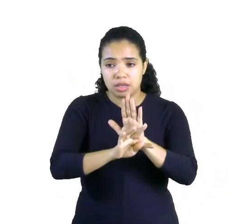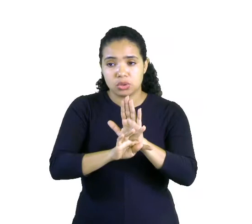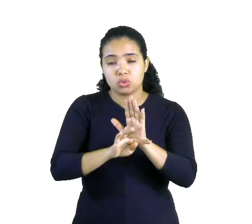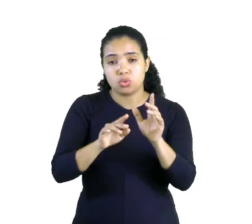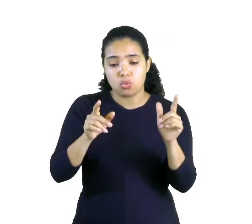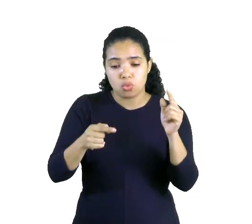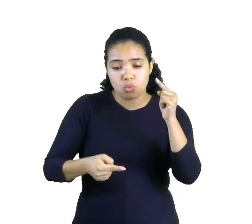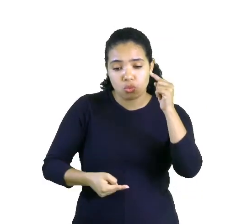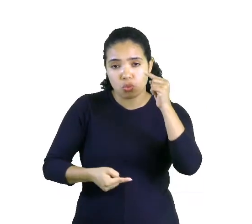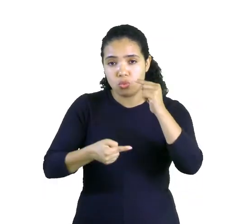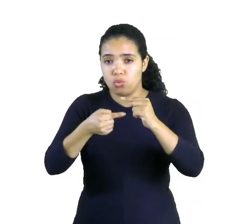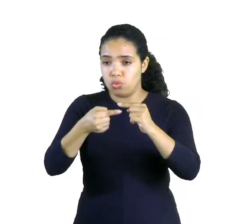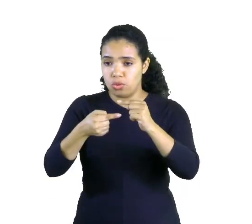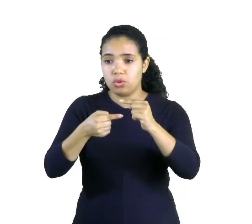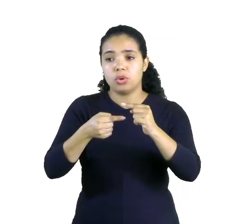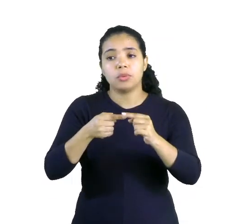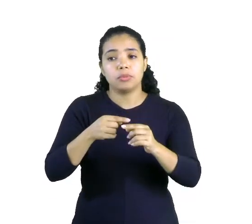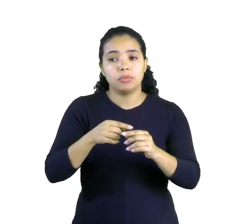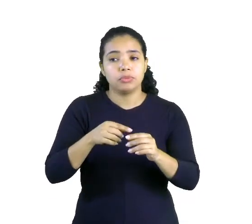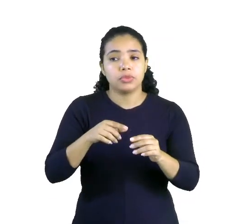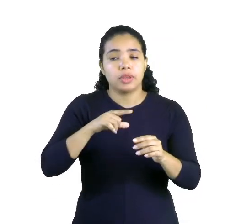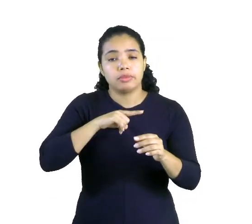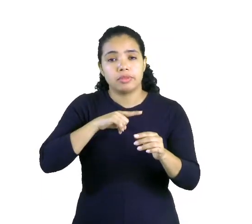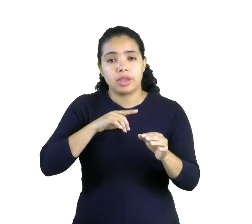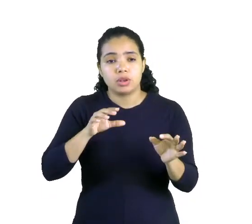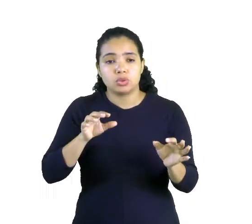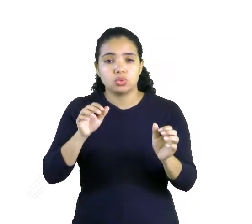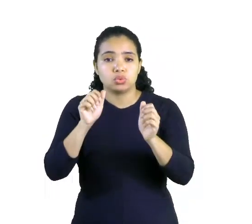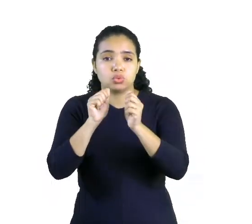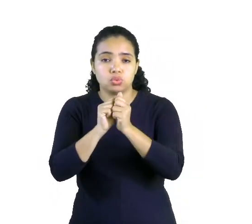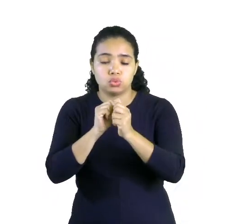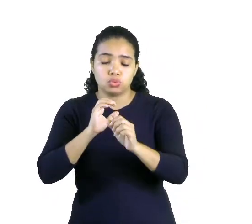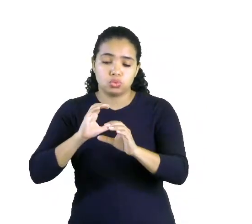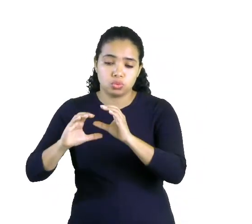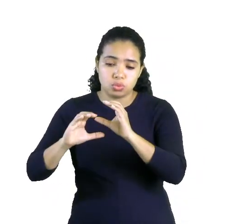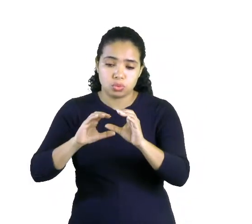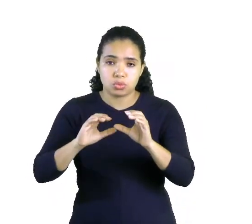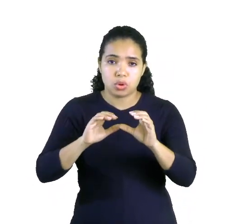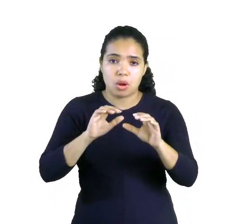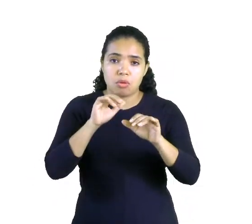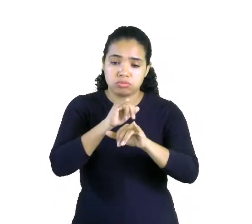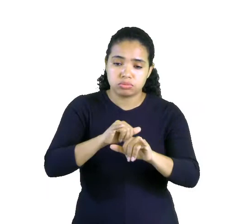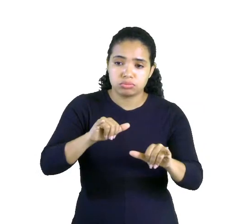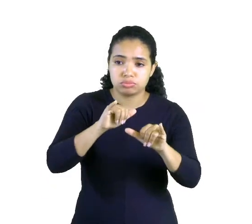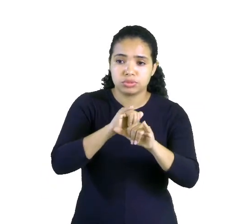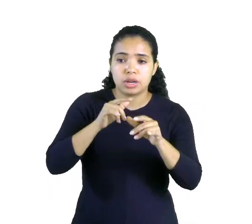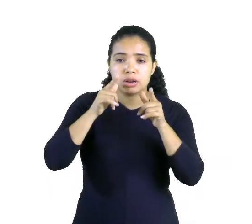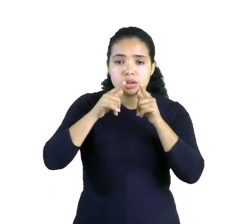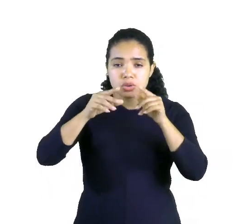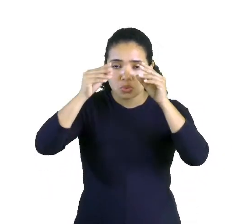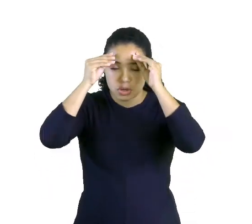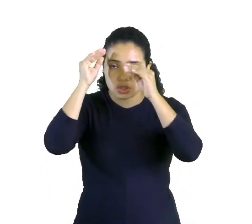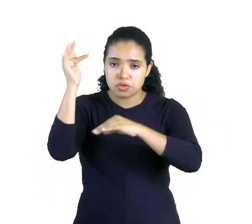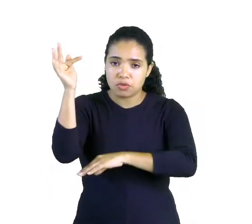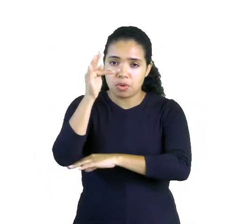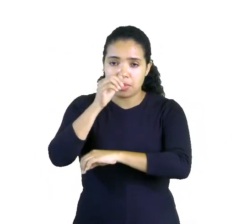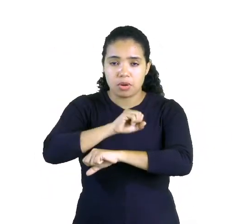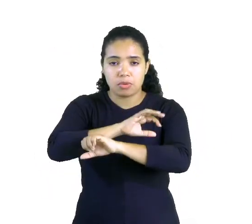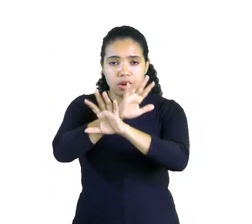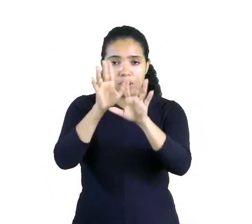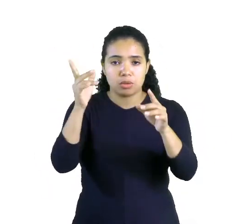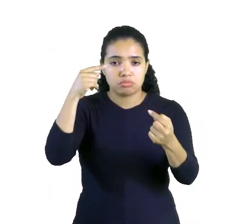relativamente curtos, veiculado nos meios de comunicação, linguagem formal, clara e